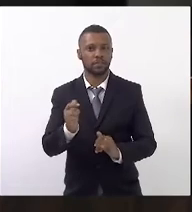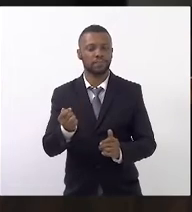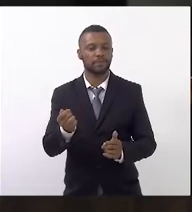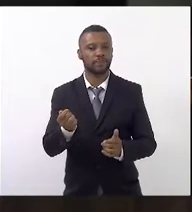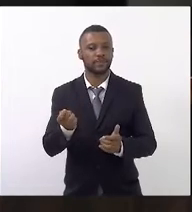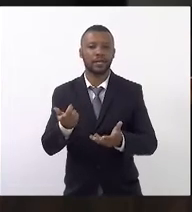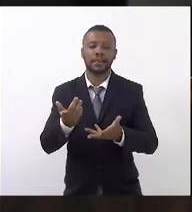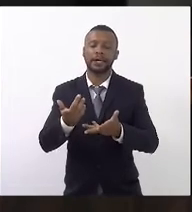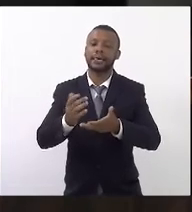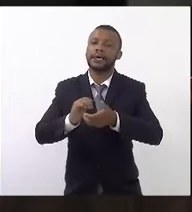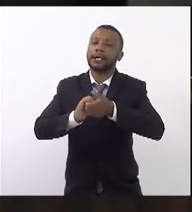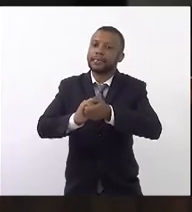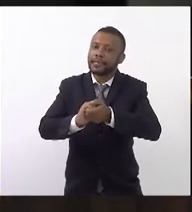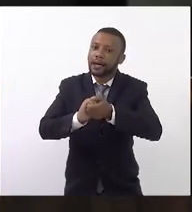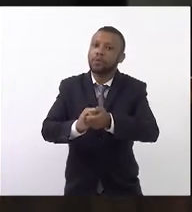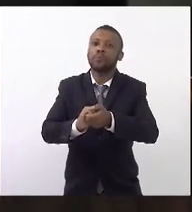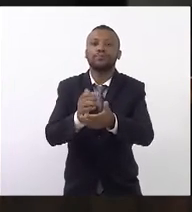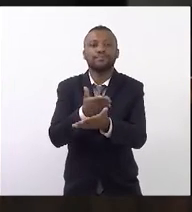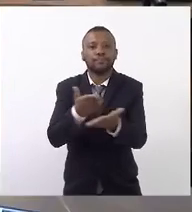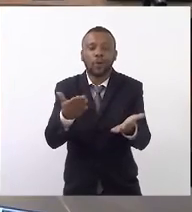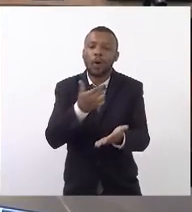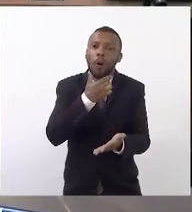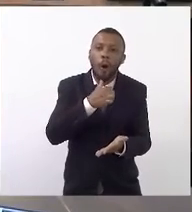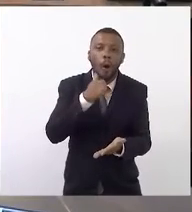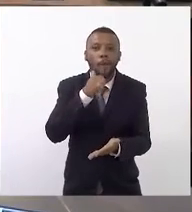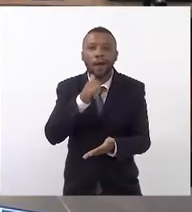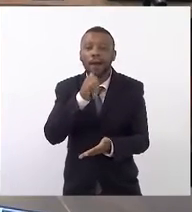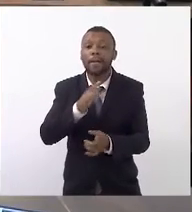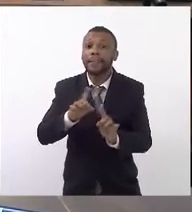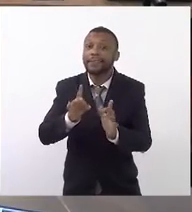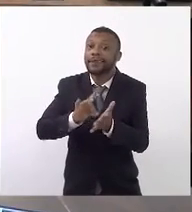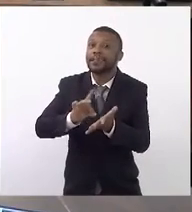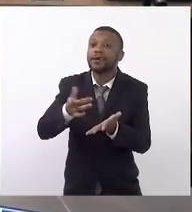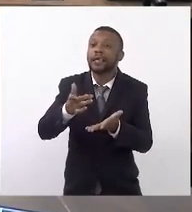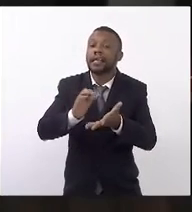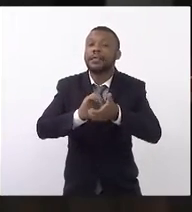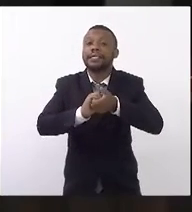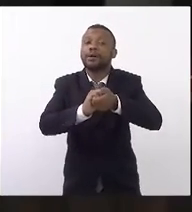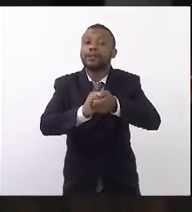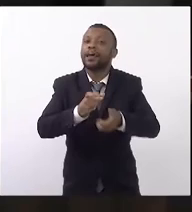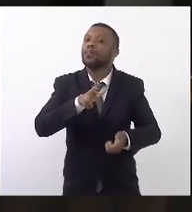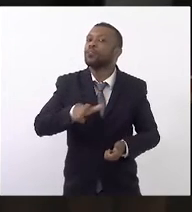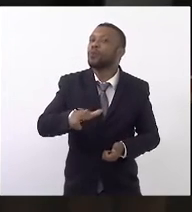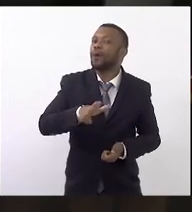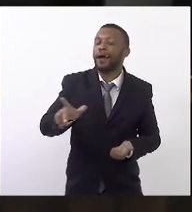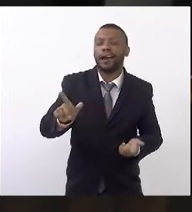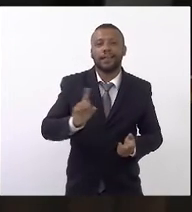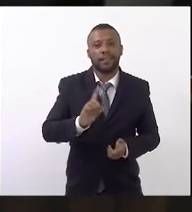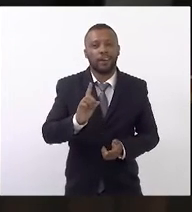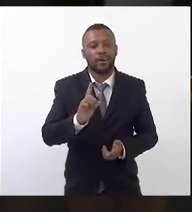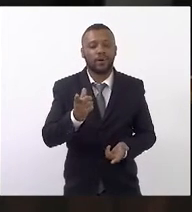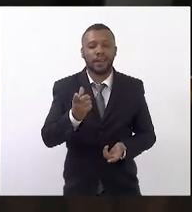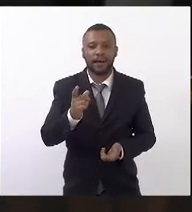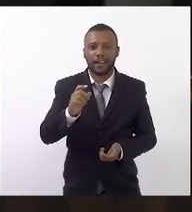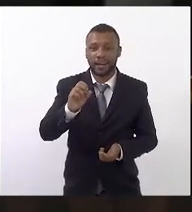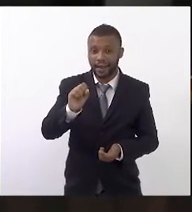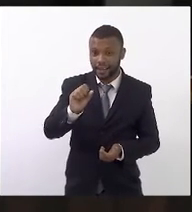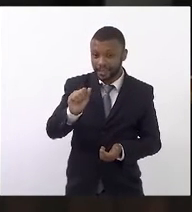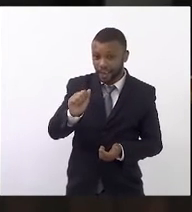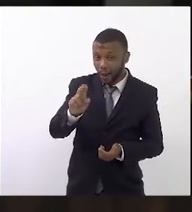saúda a todas e todos. Na verdade, não é nem saudar, nem saudar, não é